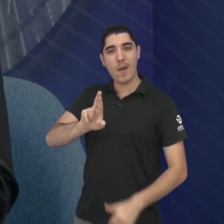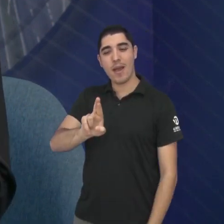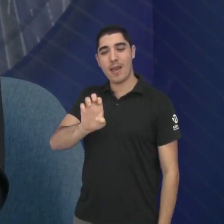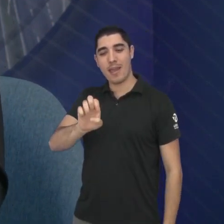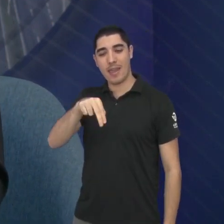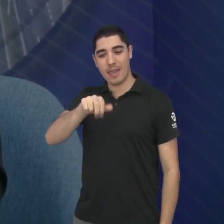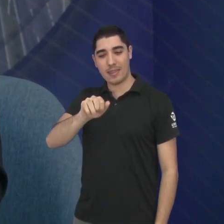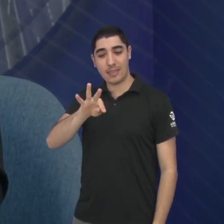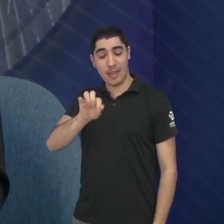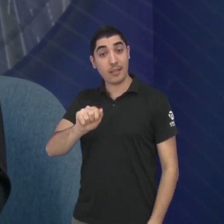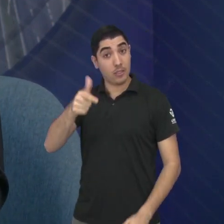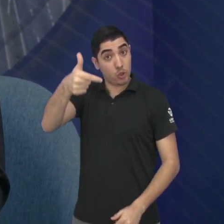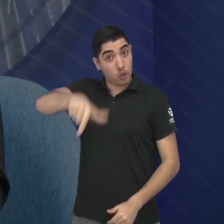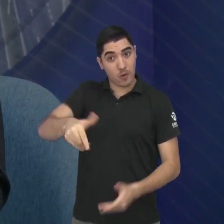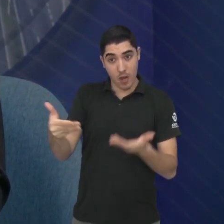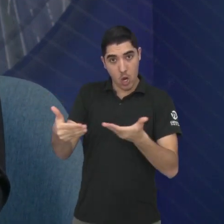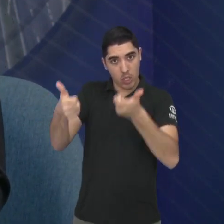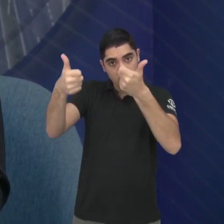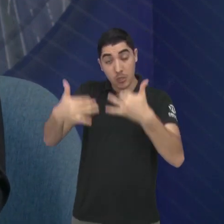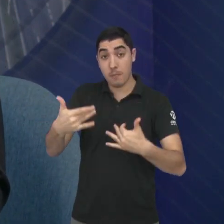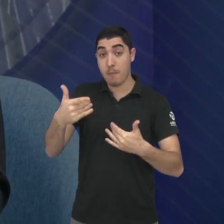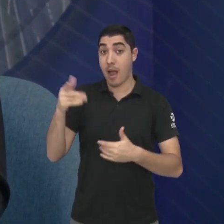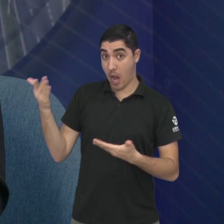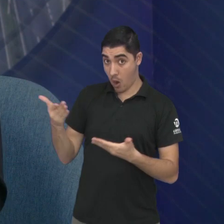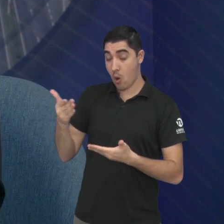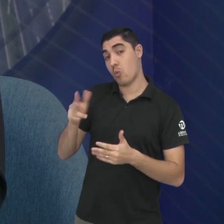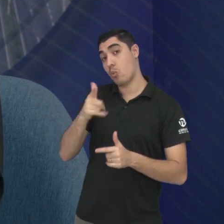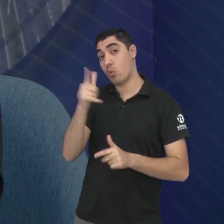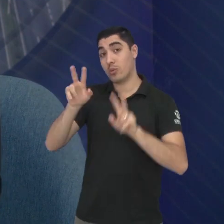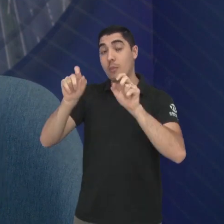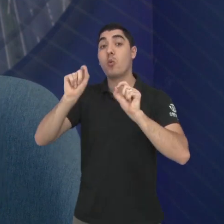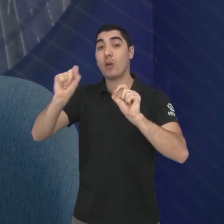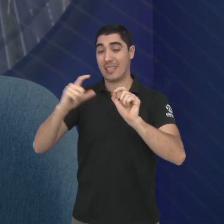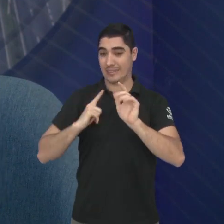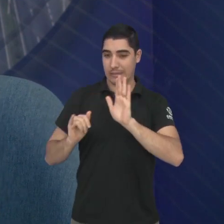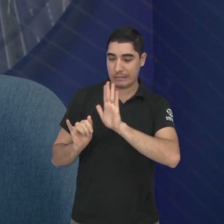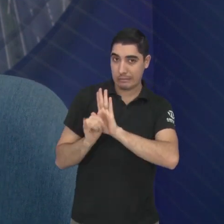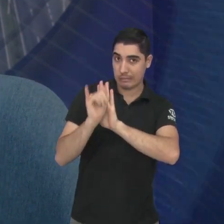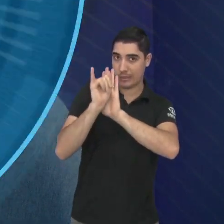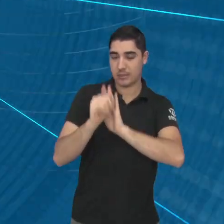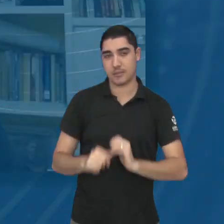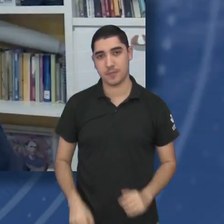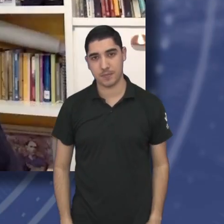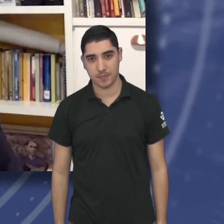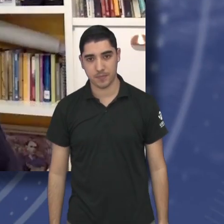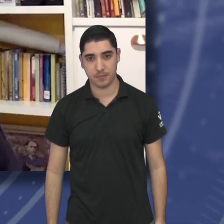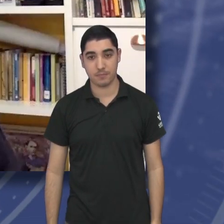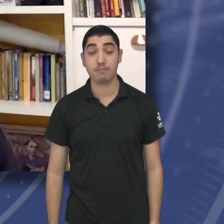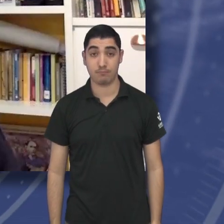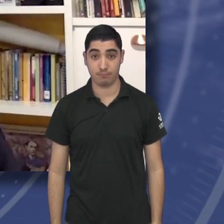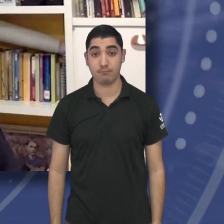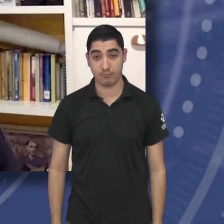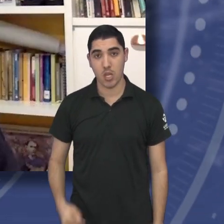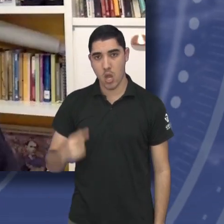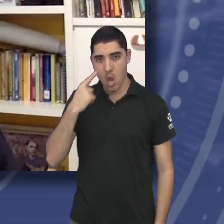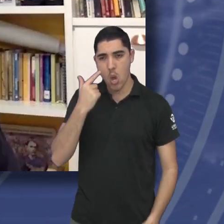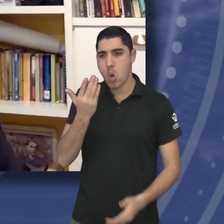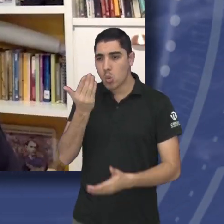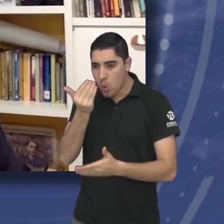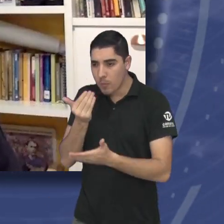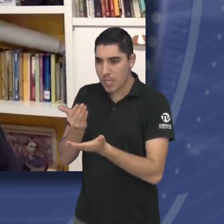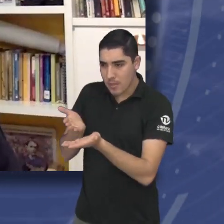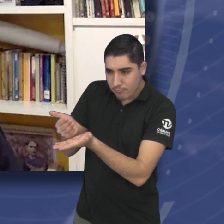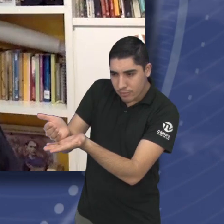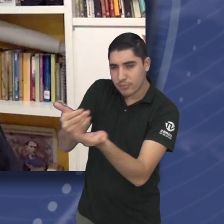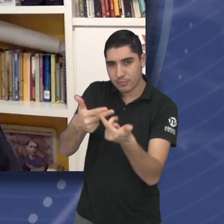gravou mais um trechinho, agora ela falando sobre a questão da inflação. Olha só. A aquisição de alimentos,